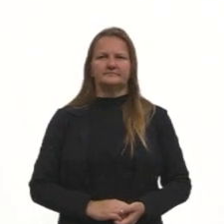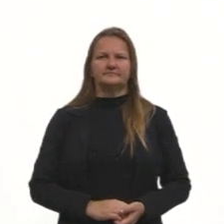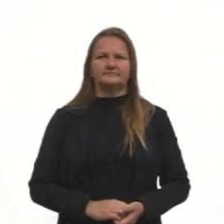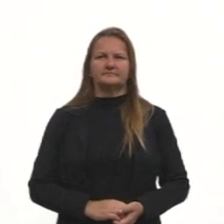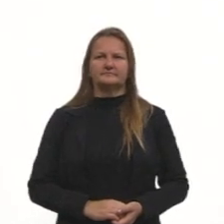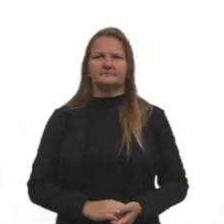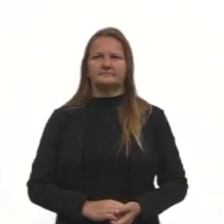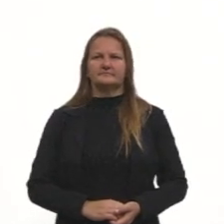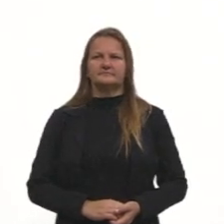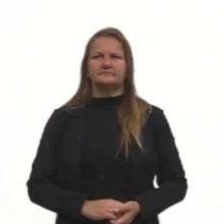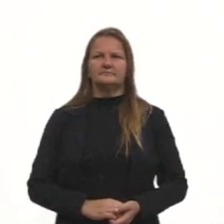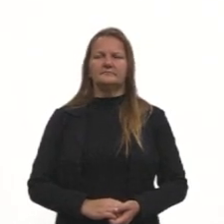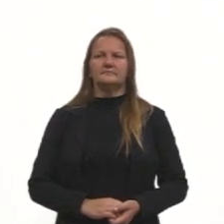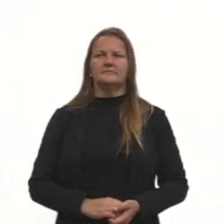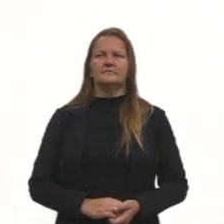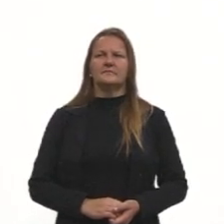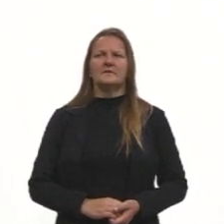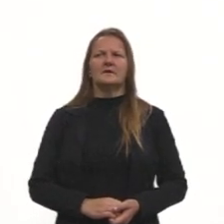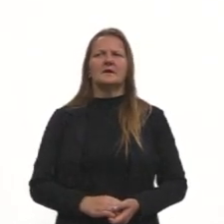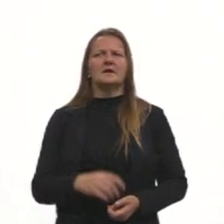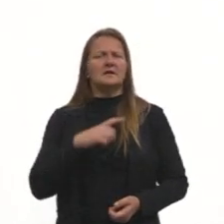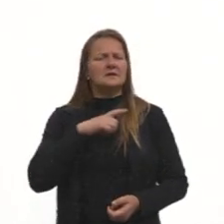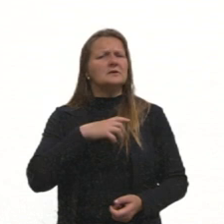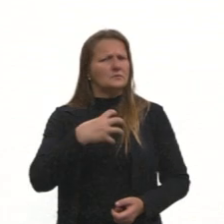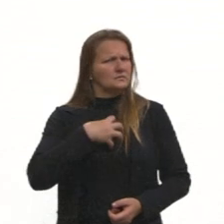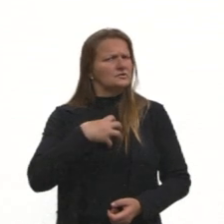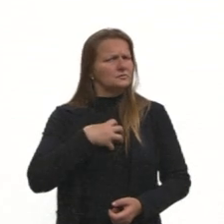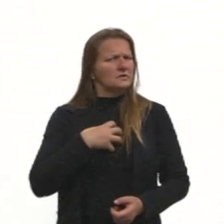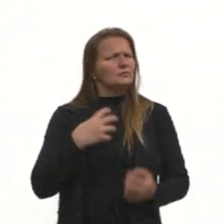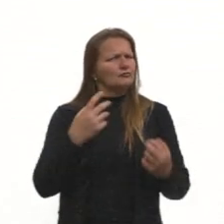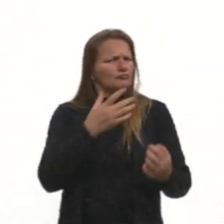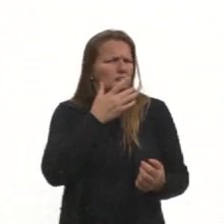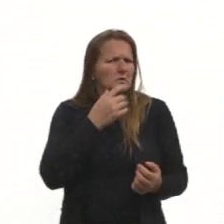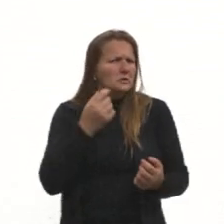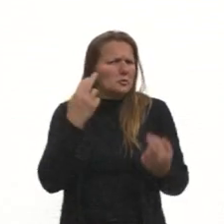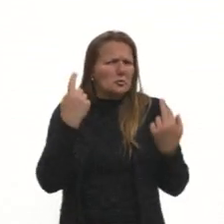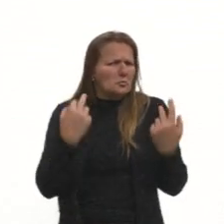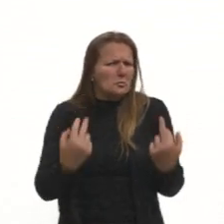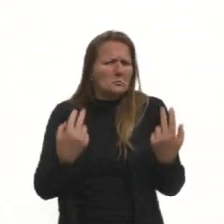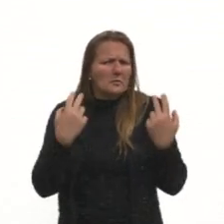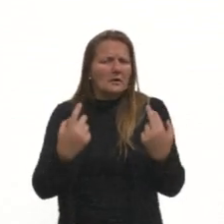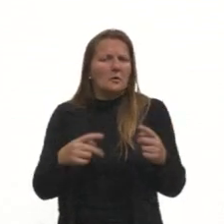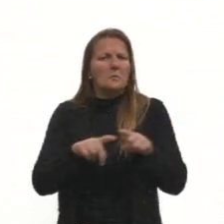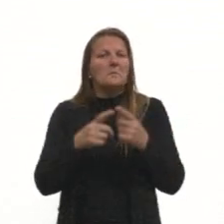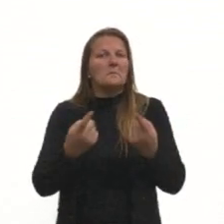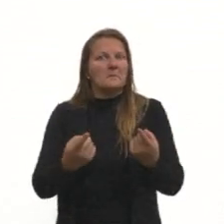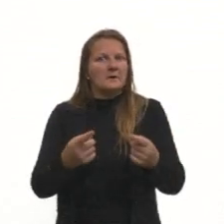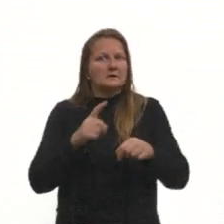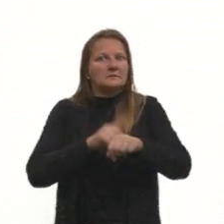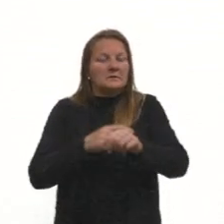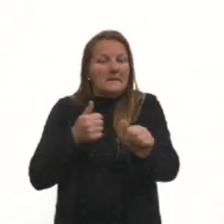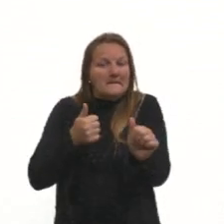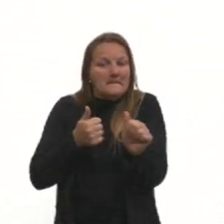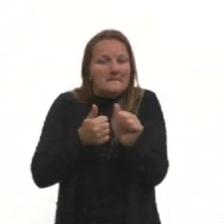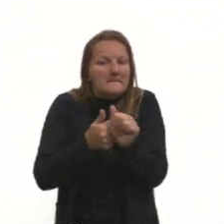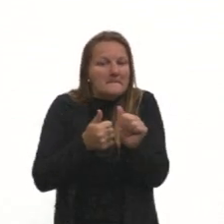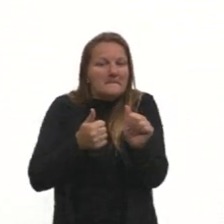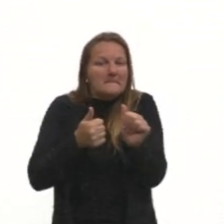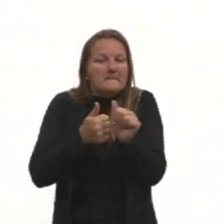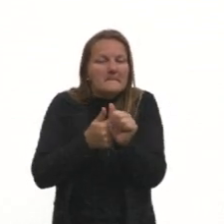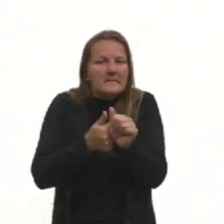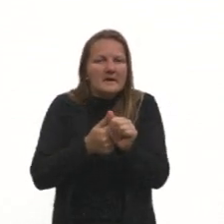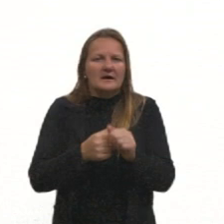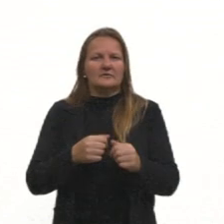então gente é comum que esse sentimento ele seja preponderante na expectativa de um Bom